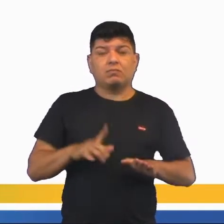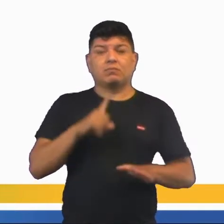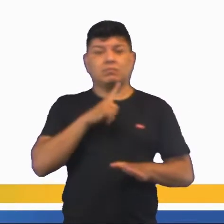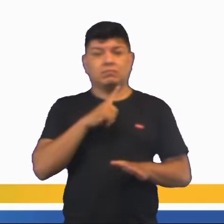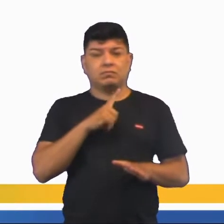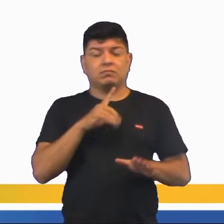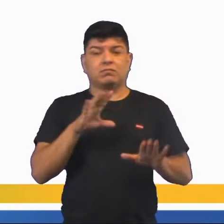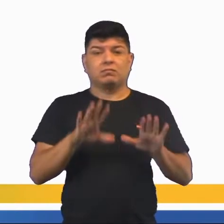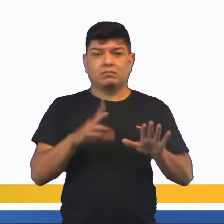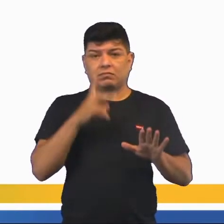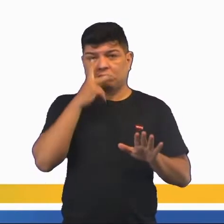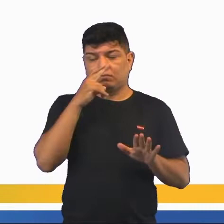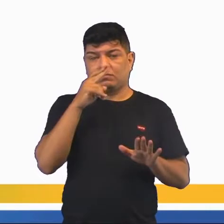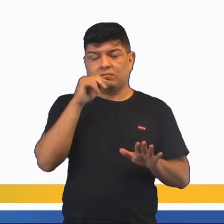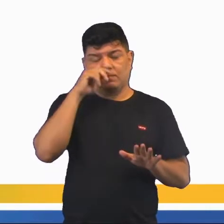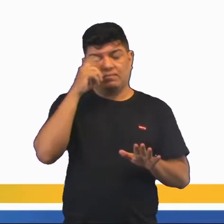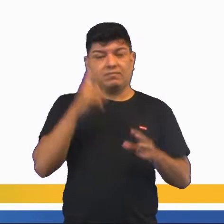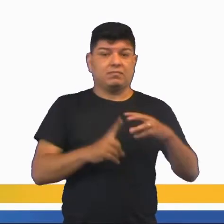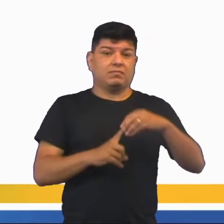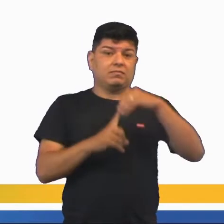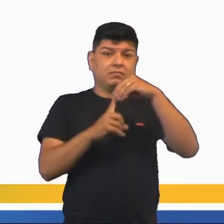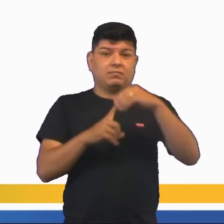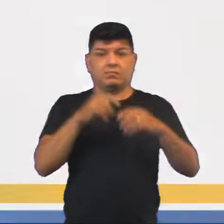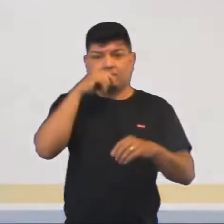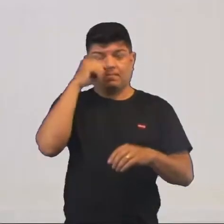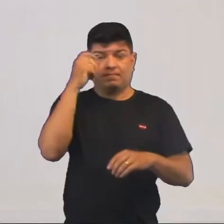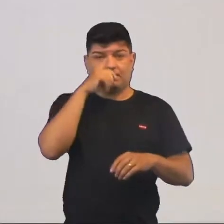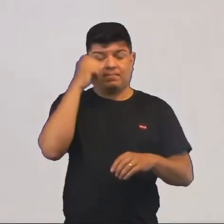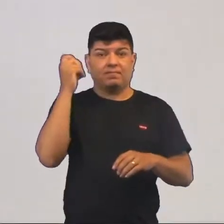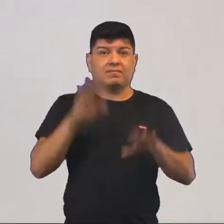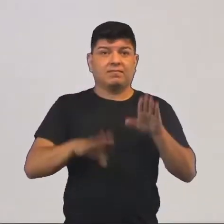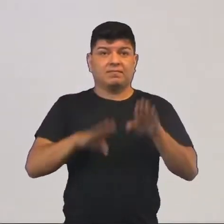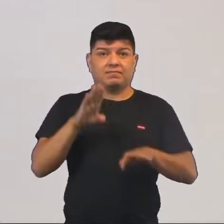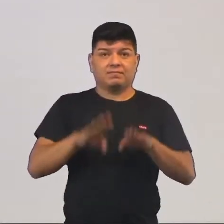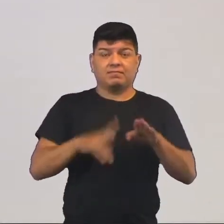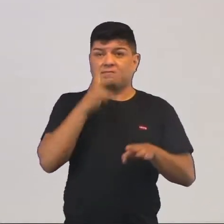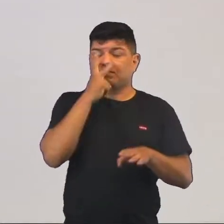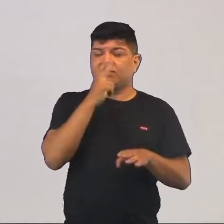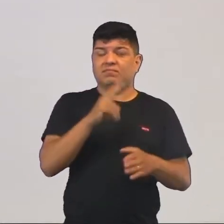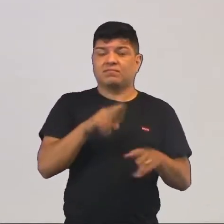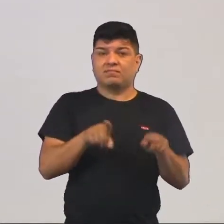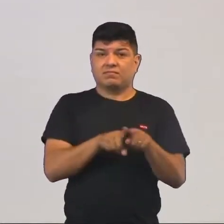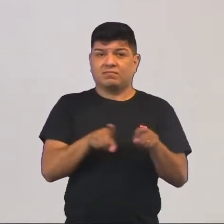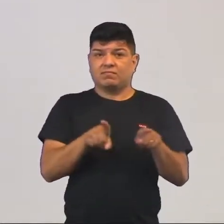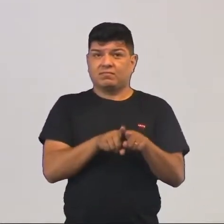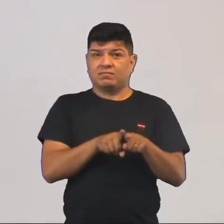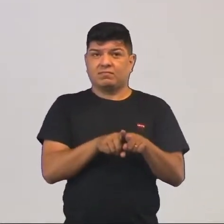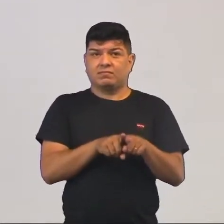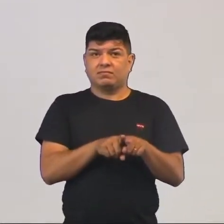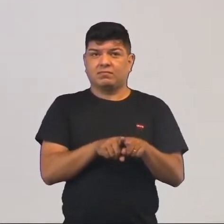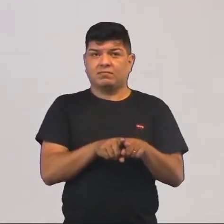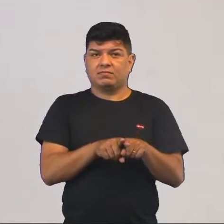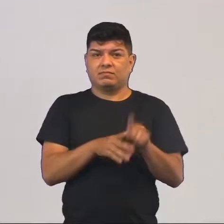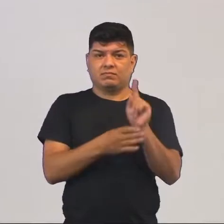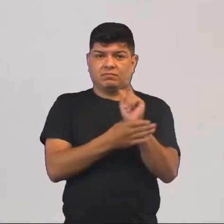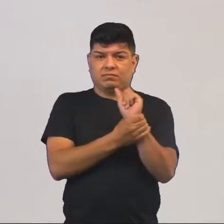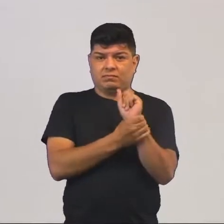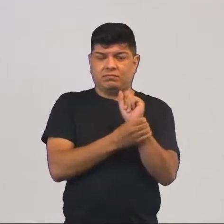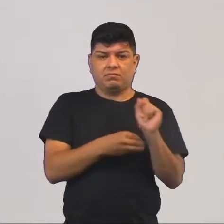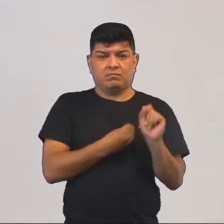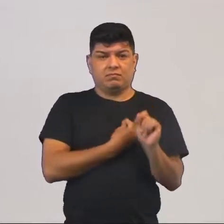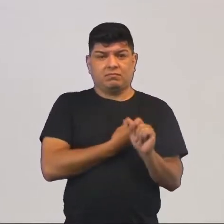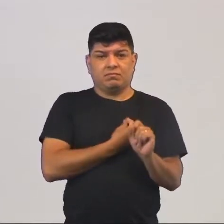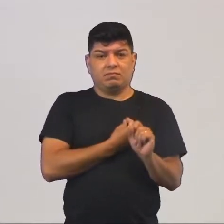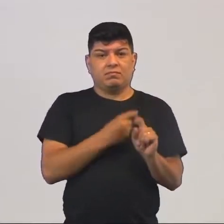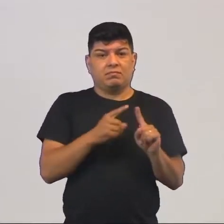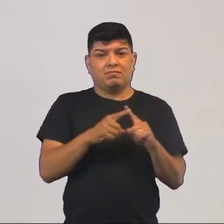situações antagônicas, há situações até que, às vezes, elas parecem que são de proteção à